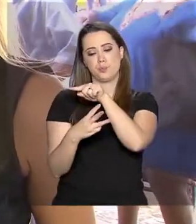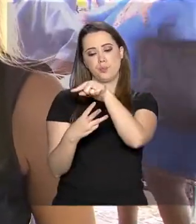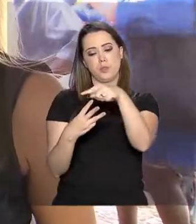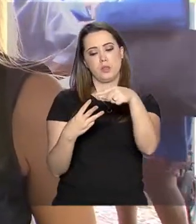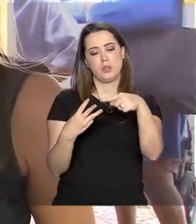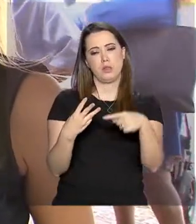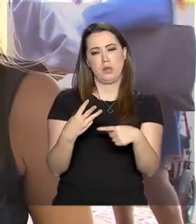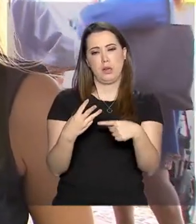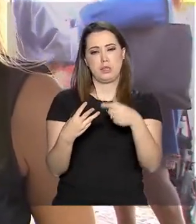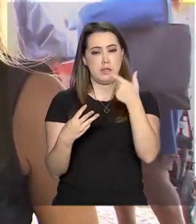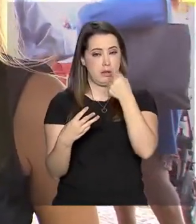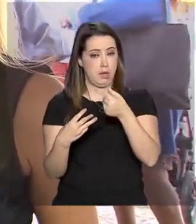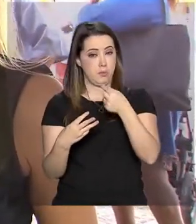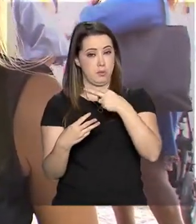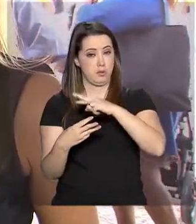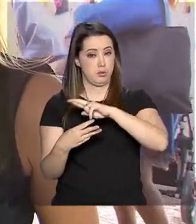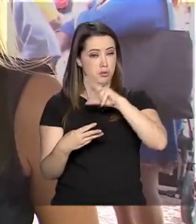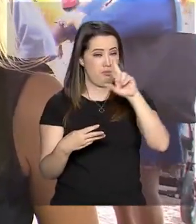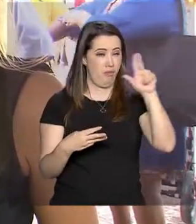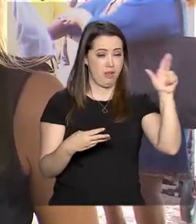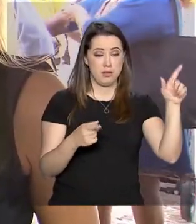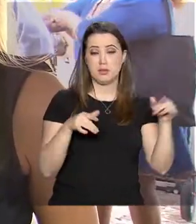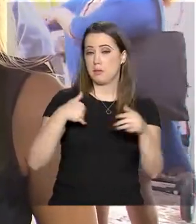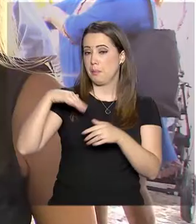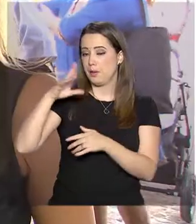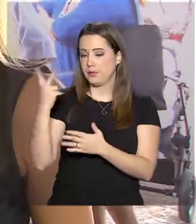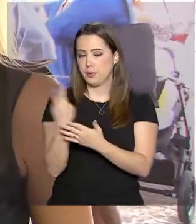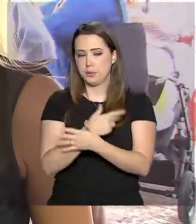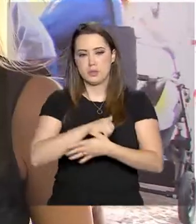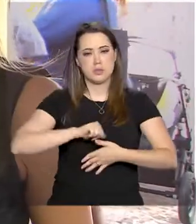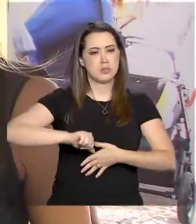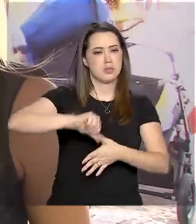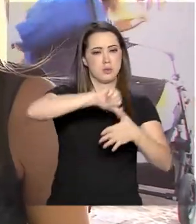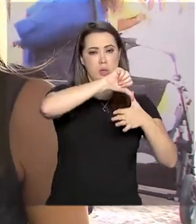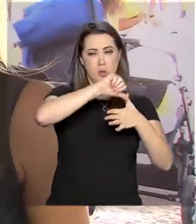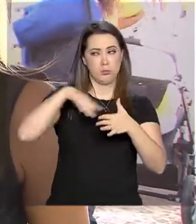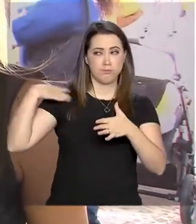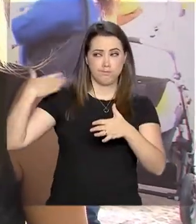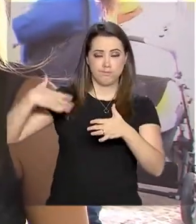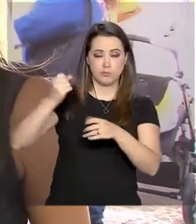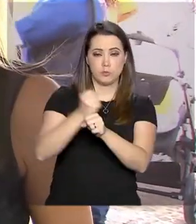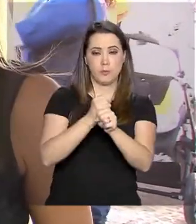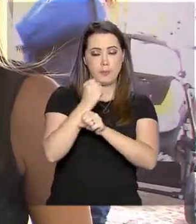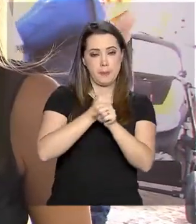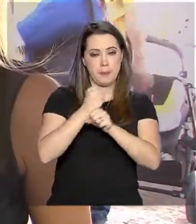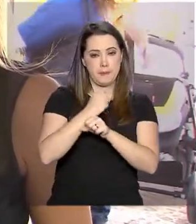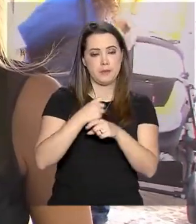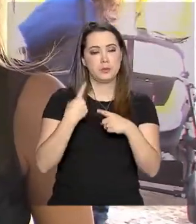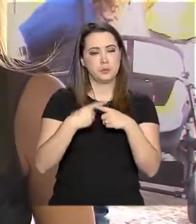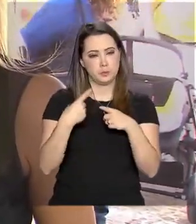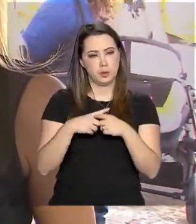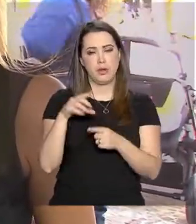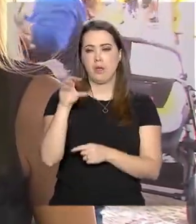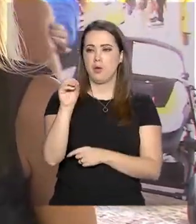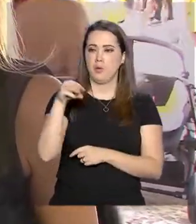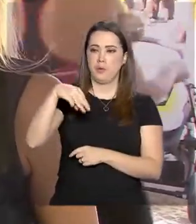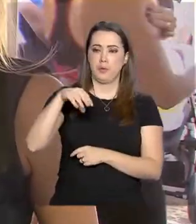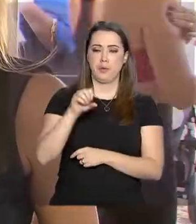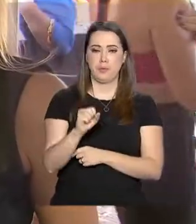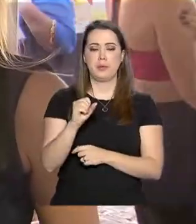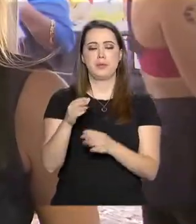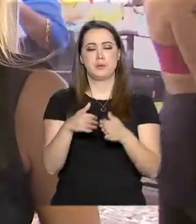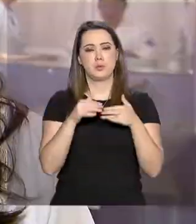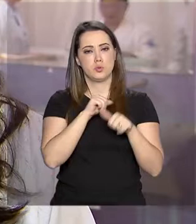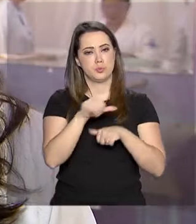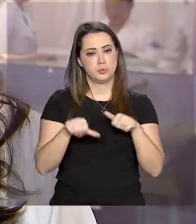subtipos do vírus da gripe que mais circularam no Hemisfério Sul no último ano. A determinação foi da Organização Mundial